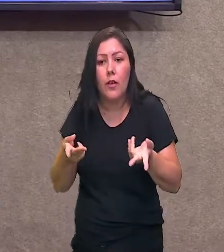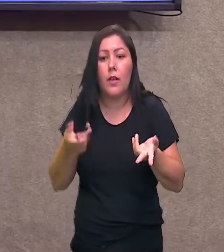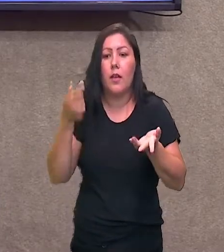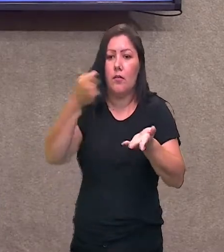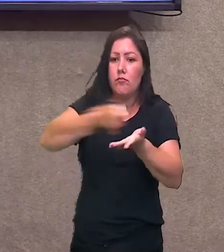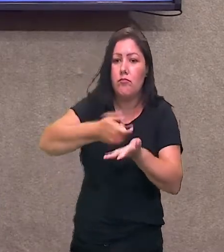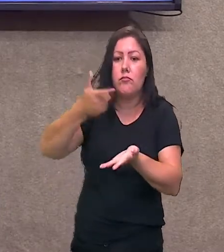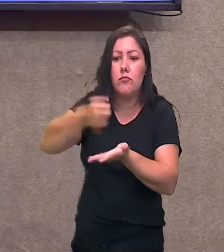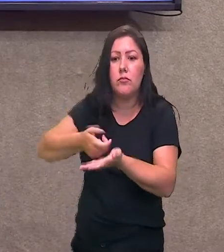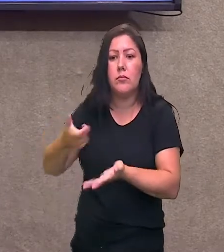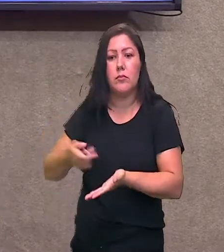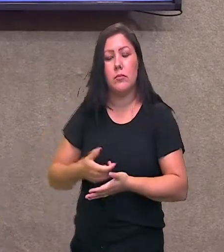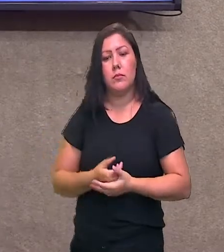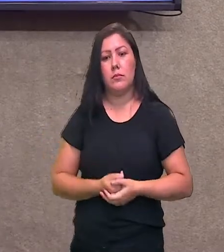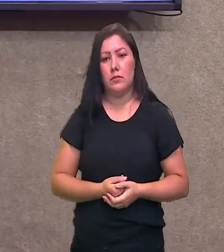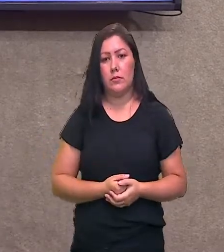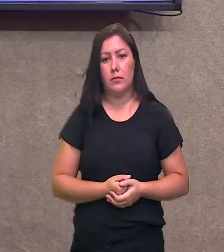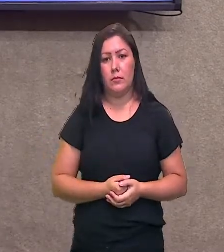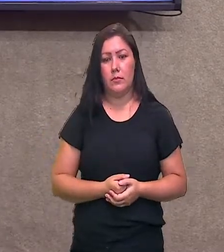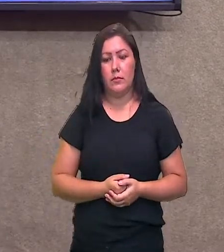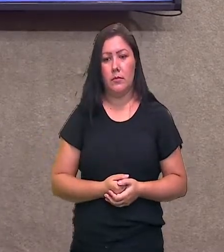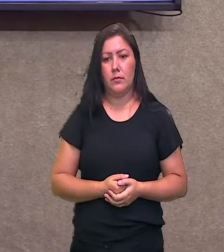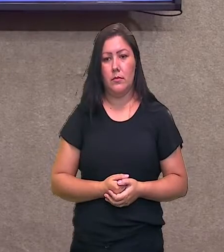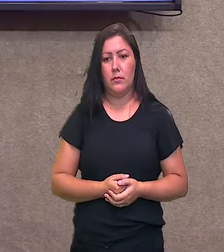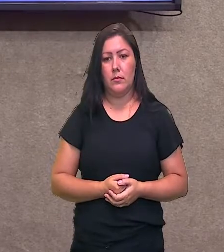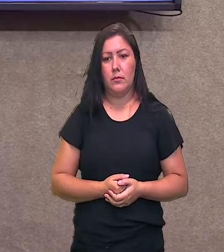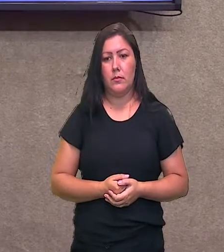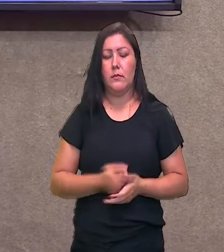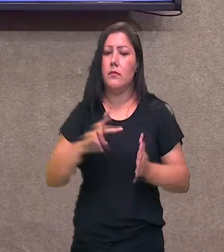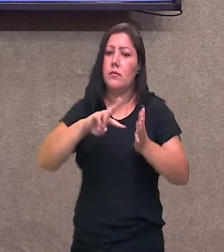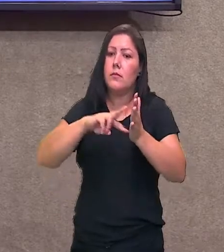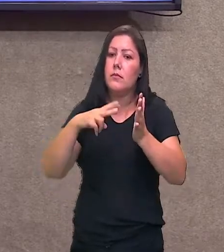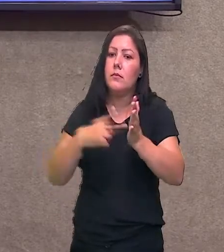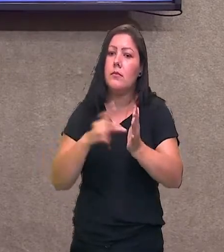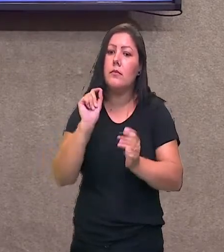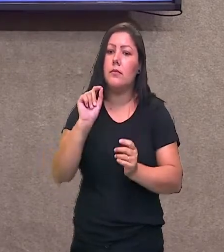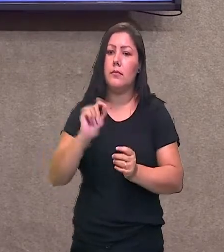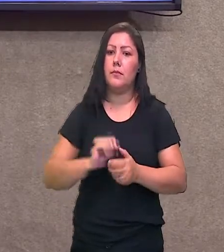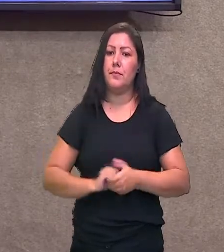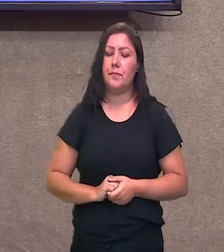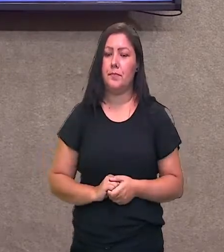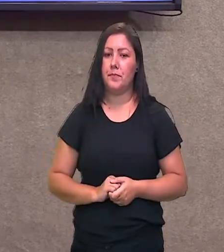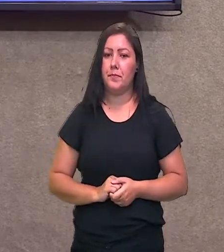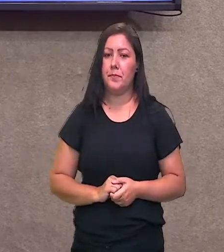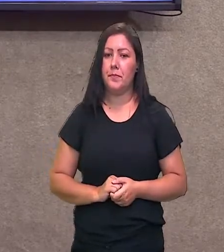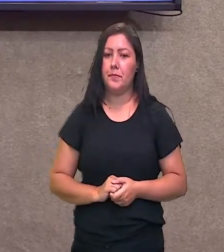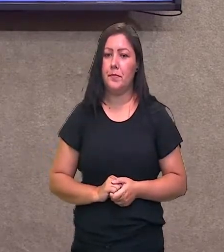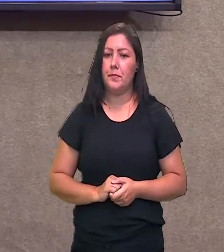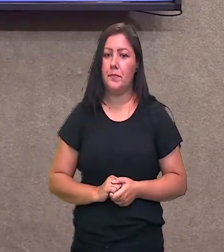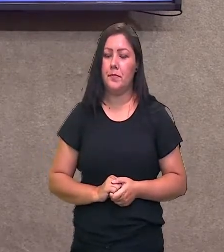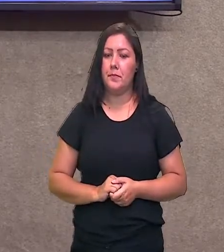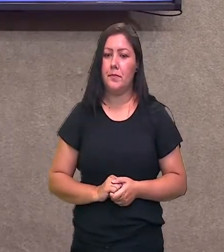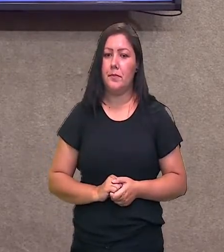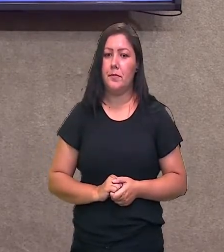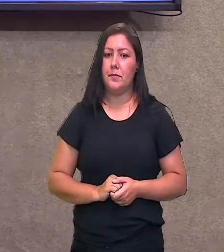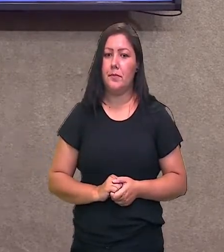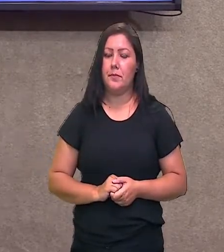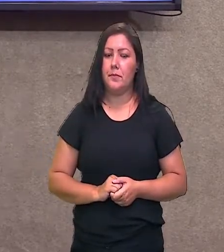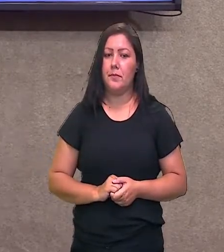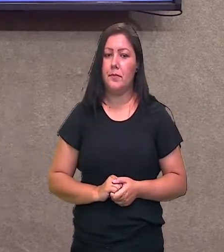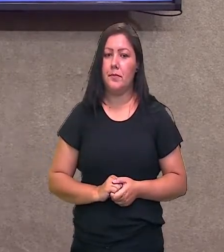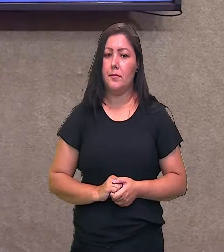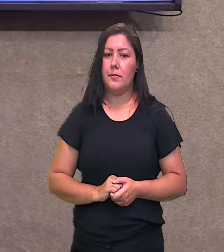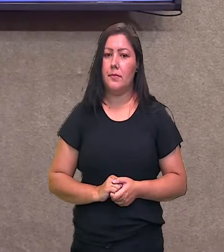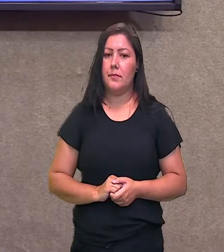relações. E o que significa isso? Significa dizer que